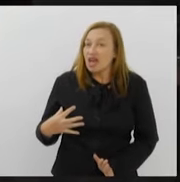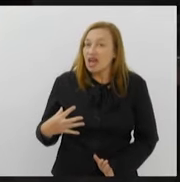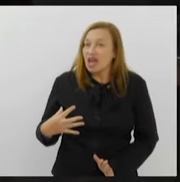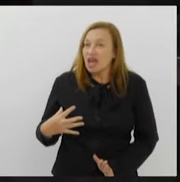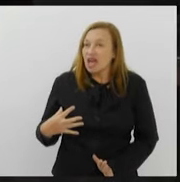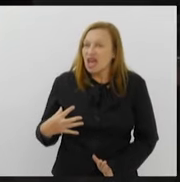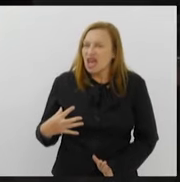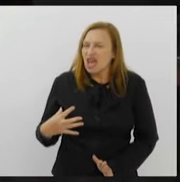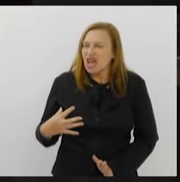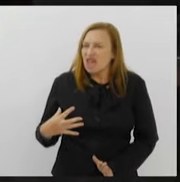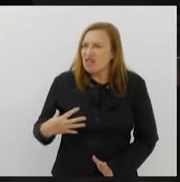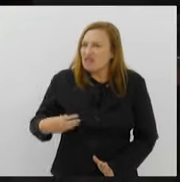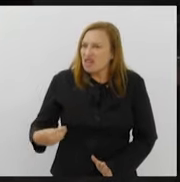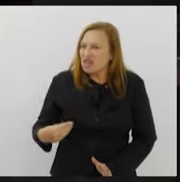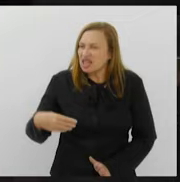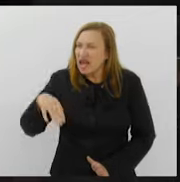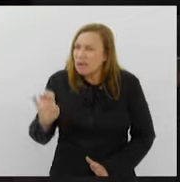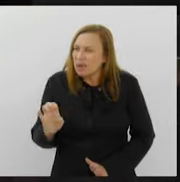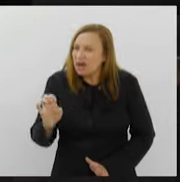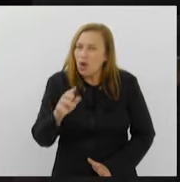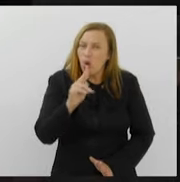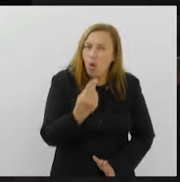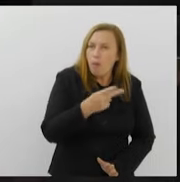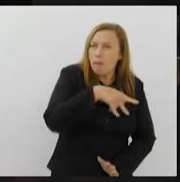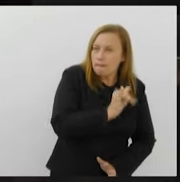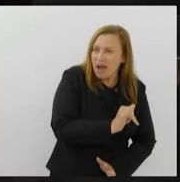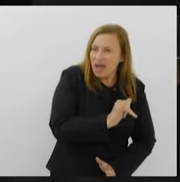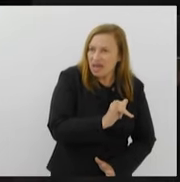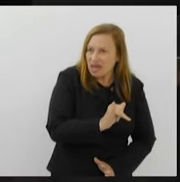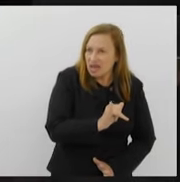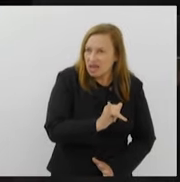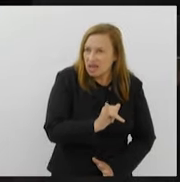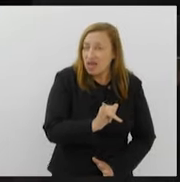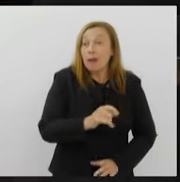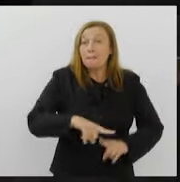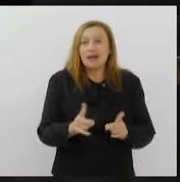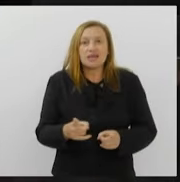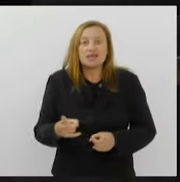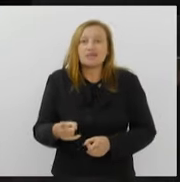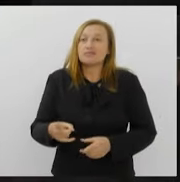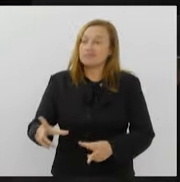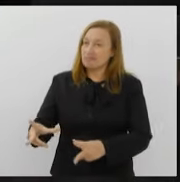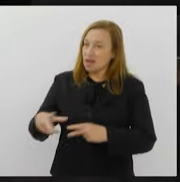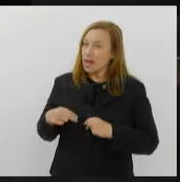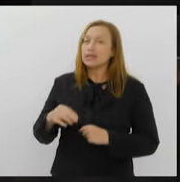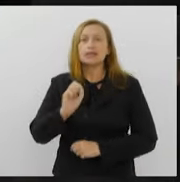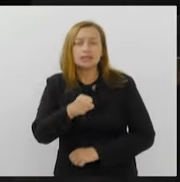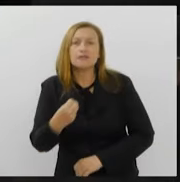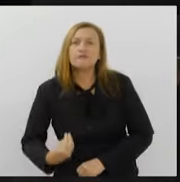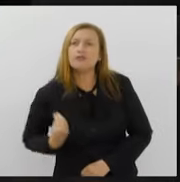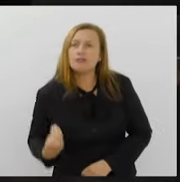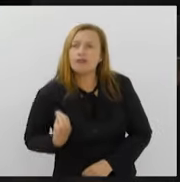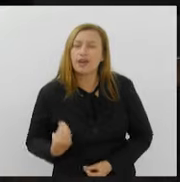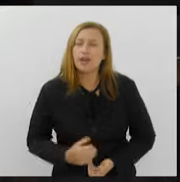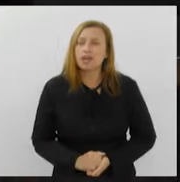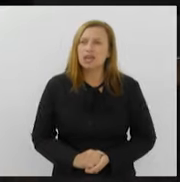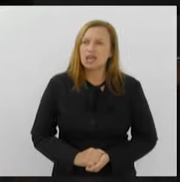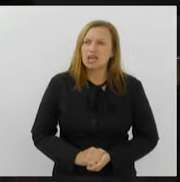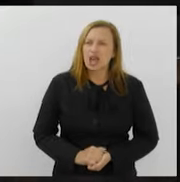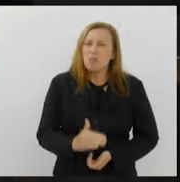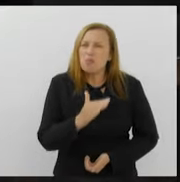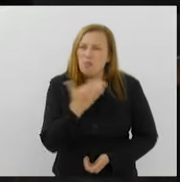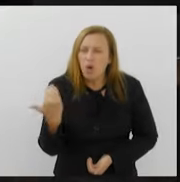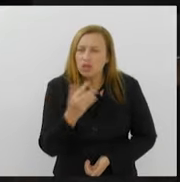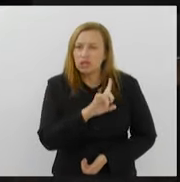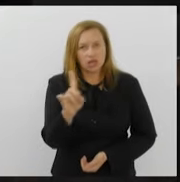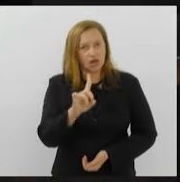pai. Agora, uma coisa eu digo com toda tranquilidade, ela merece viver. Ela não merece ser